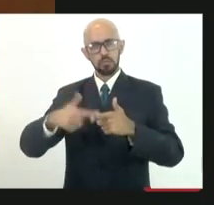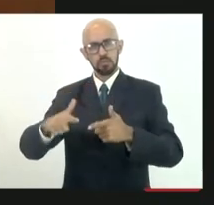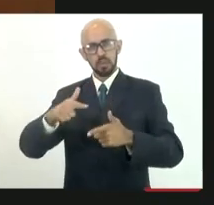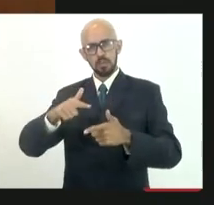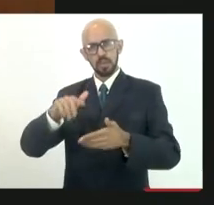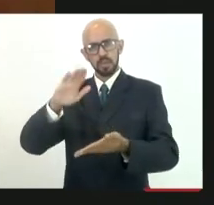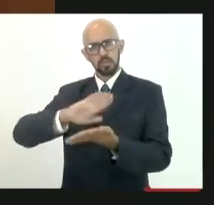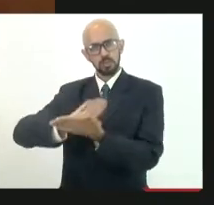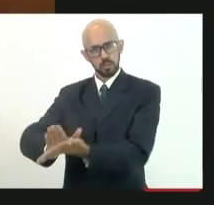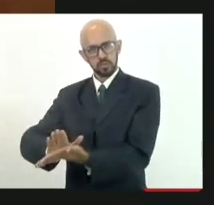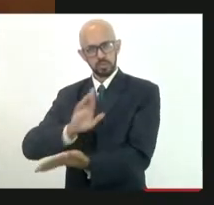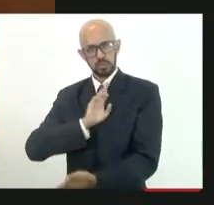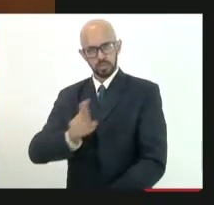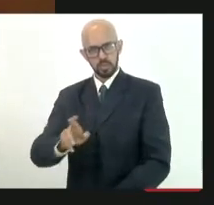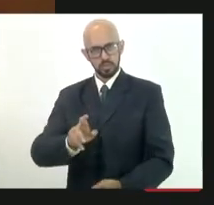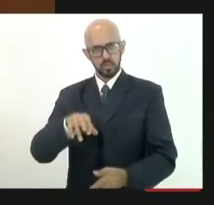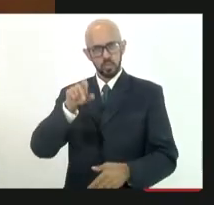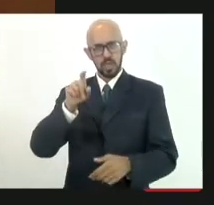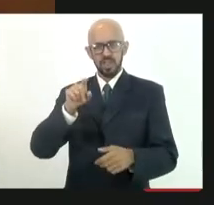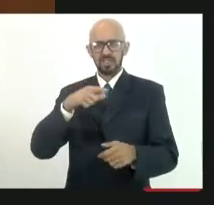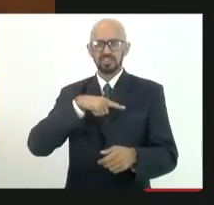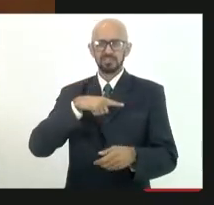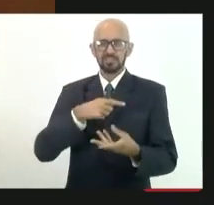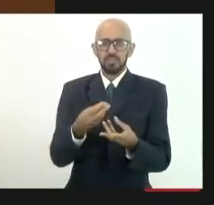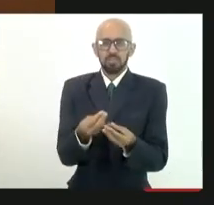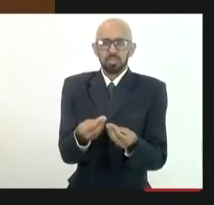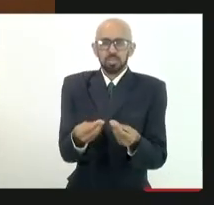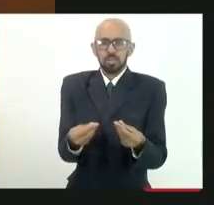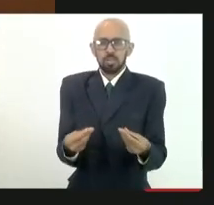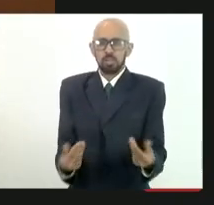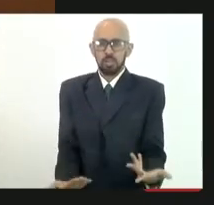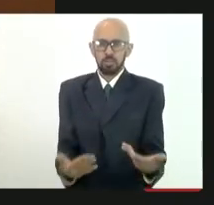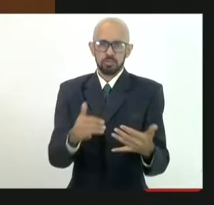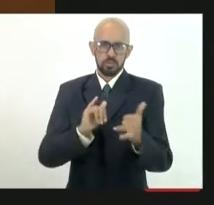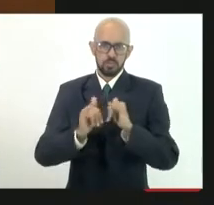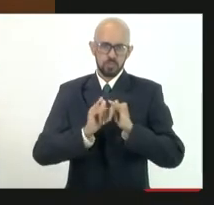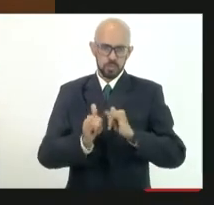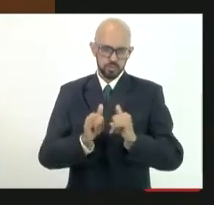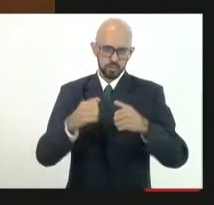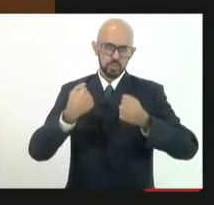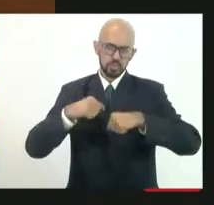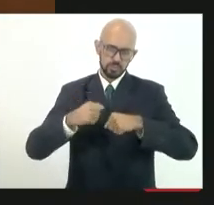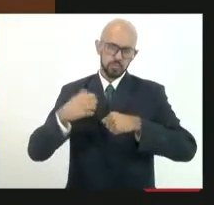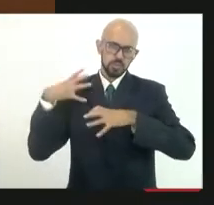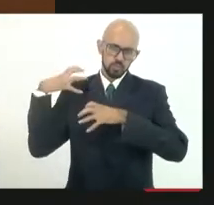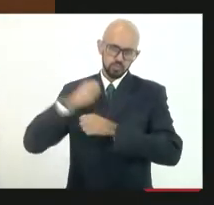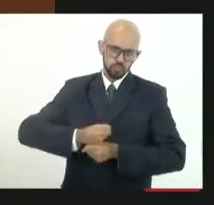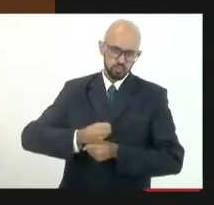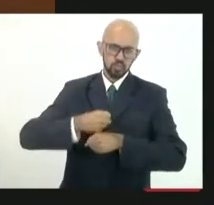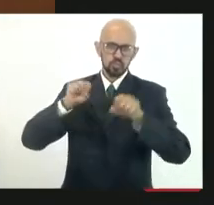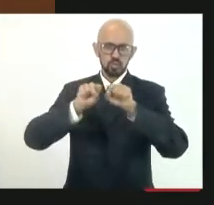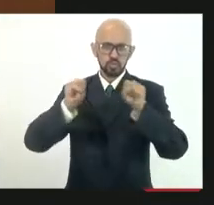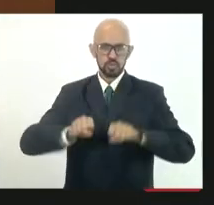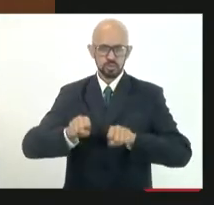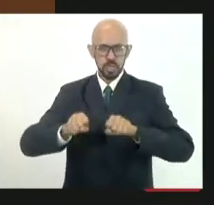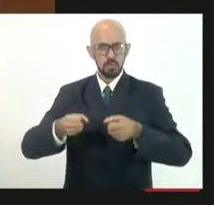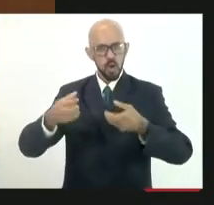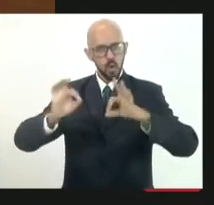ainda são, digamos, difusos e requerem e carecem melhor compilação e maior sistematização. Por outro lado,